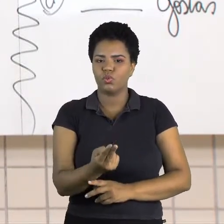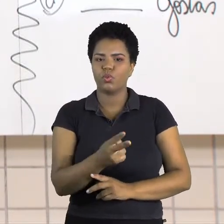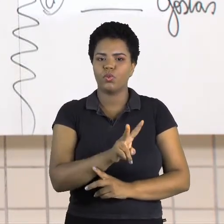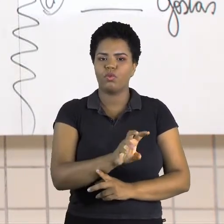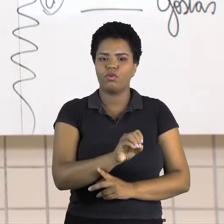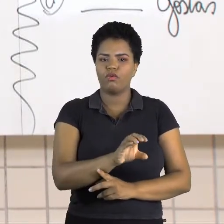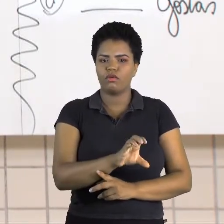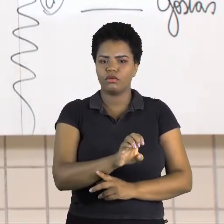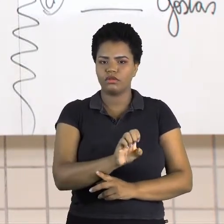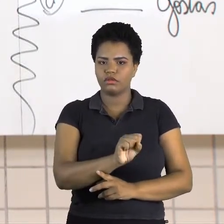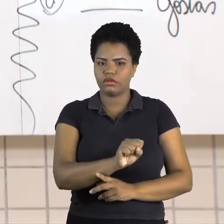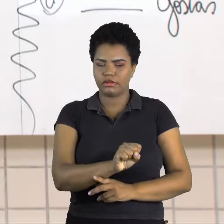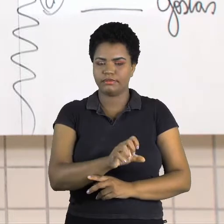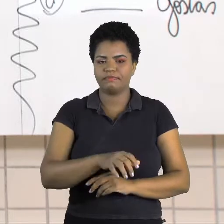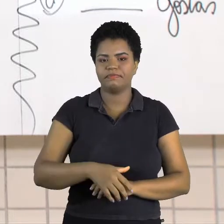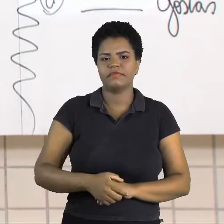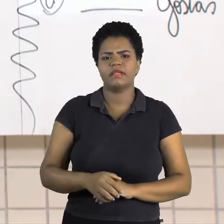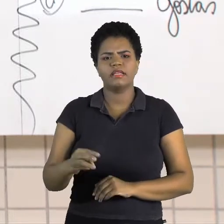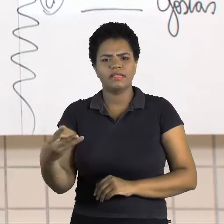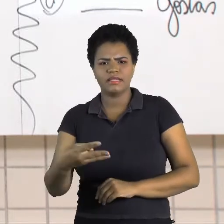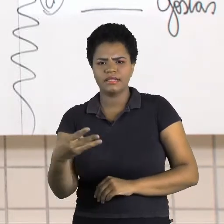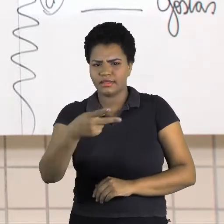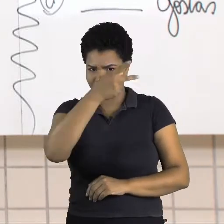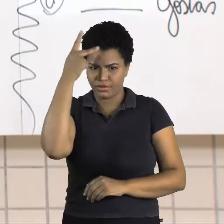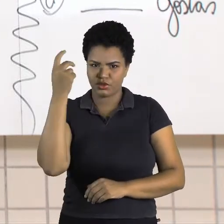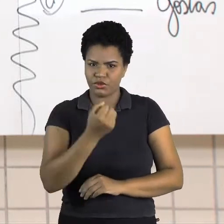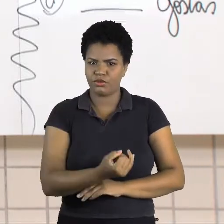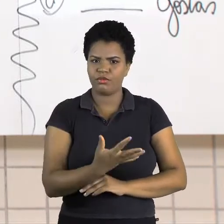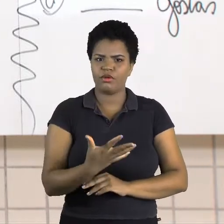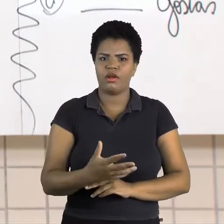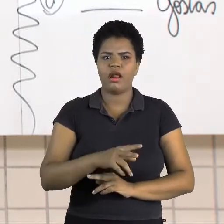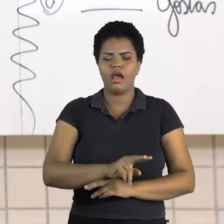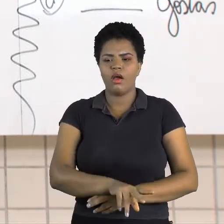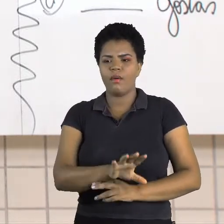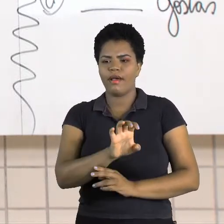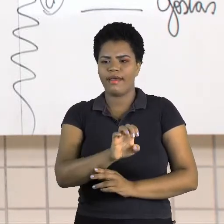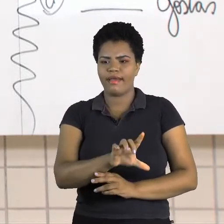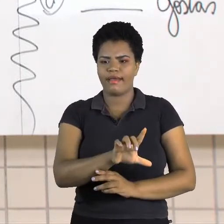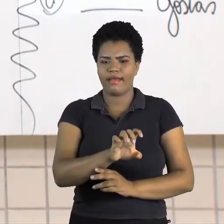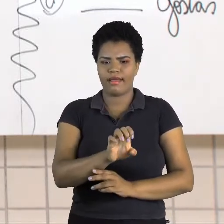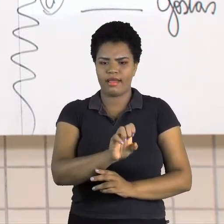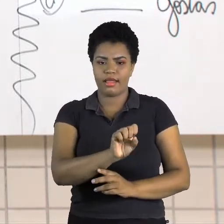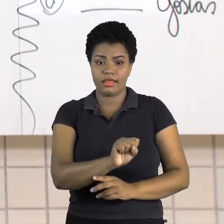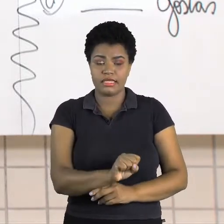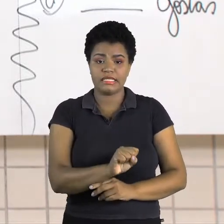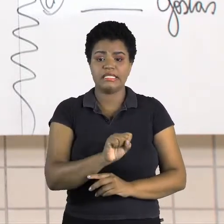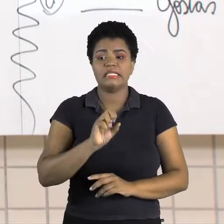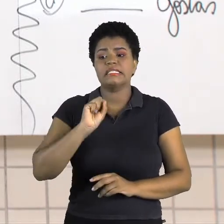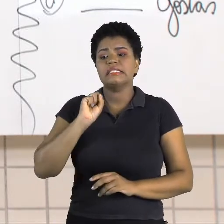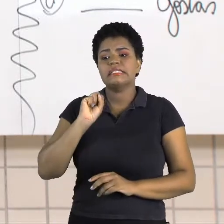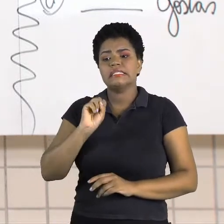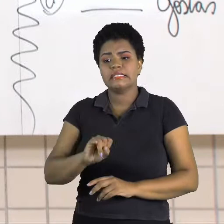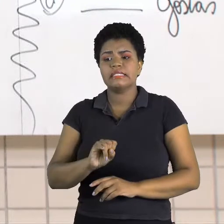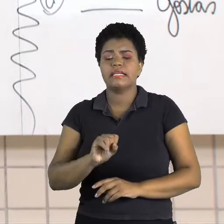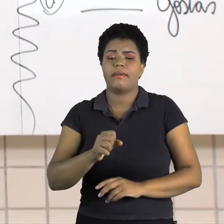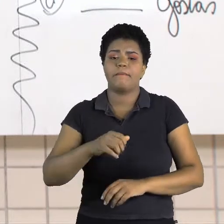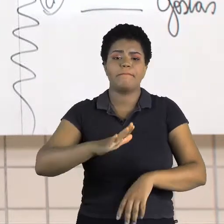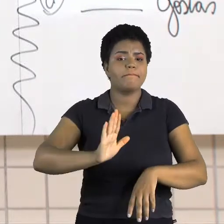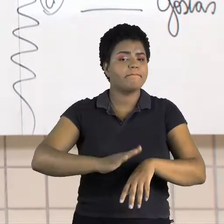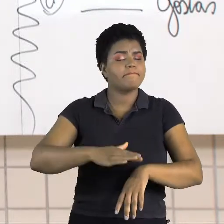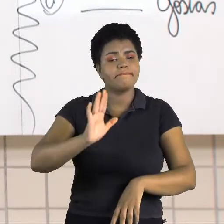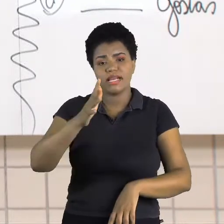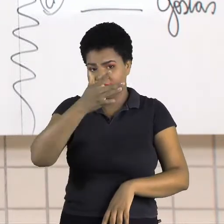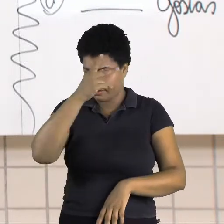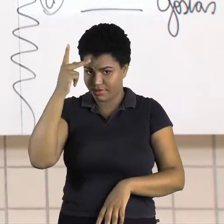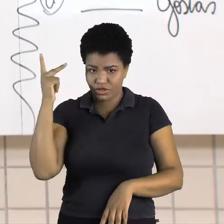plural, ele. Se eu for falar só de uma pessoa, se eu for me referir a mais pessoas, eu vou falar